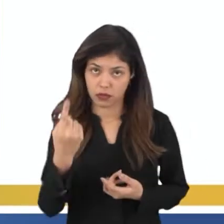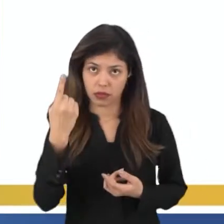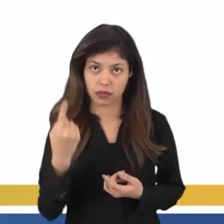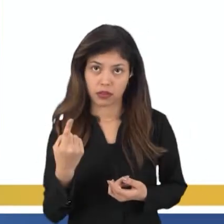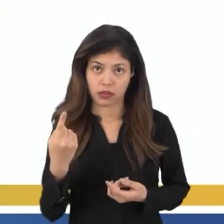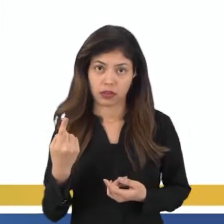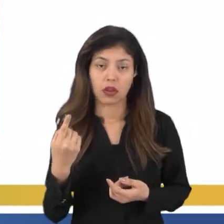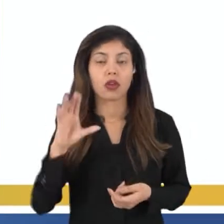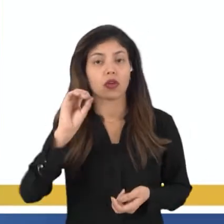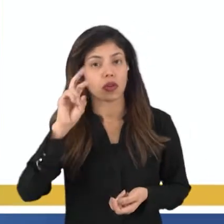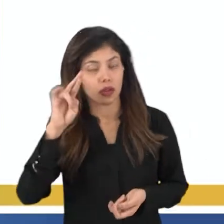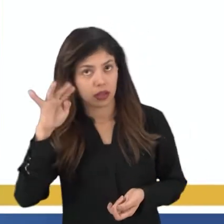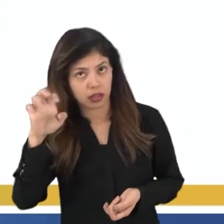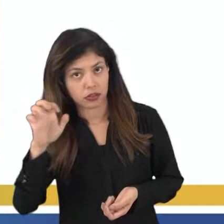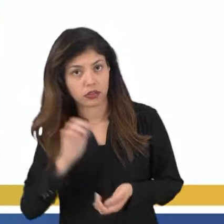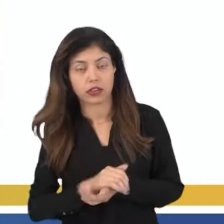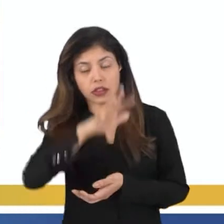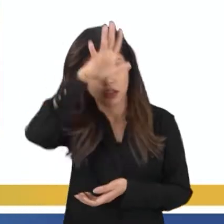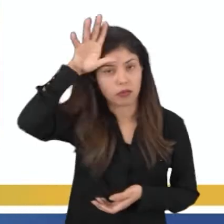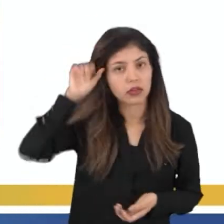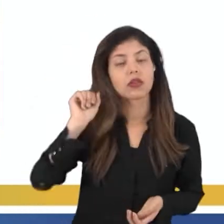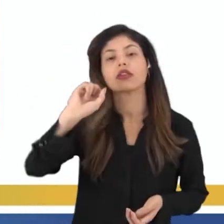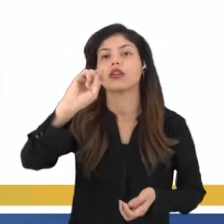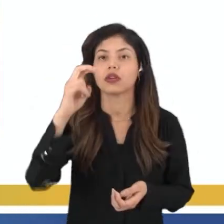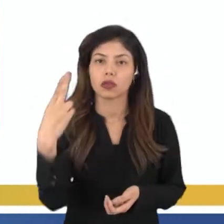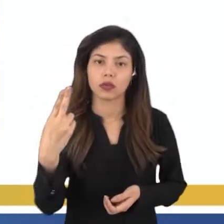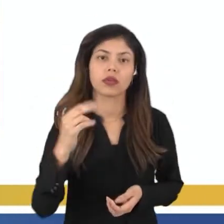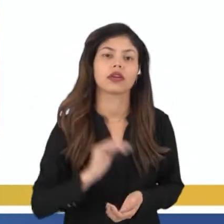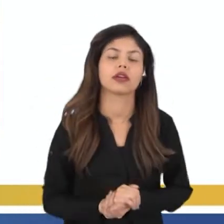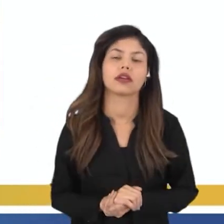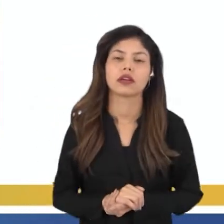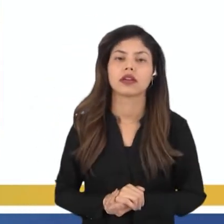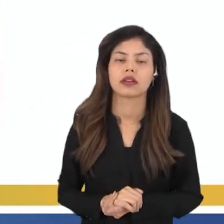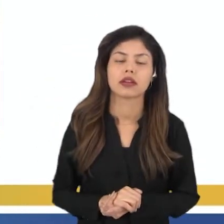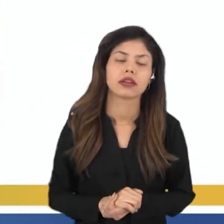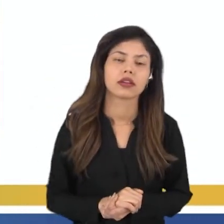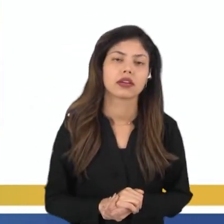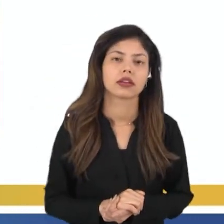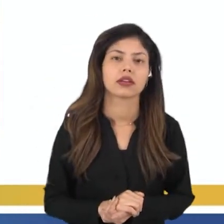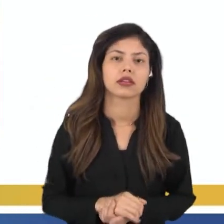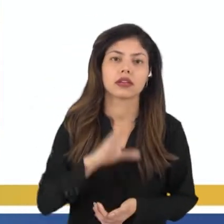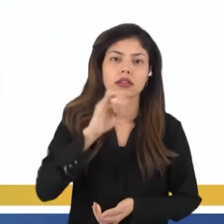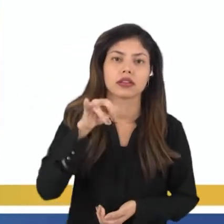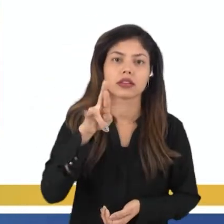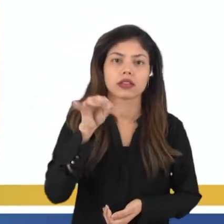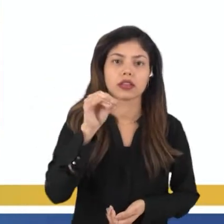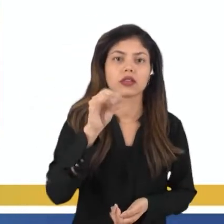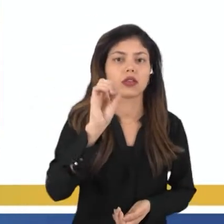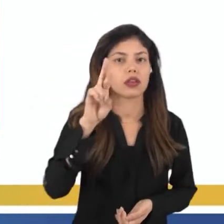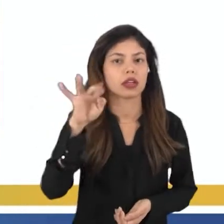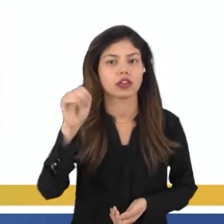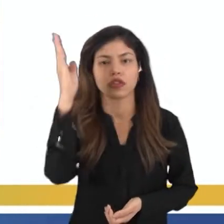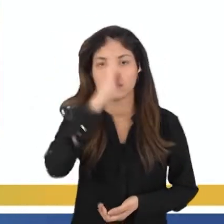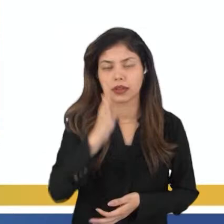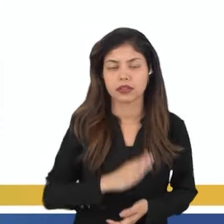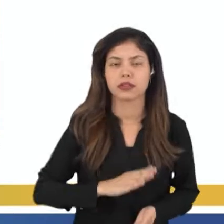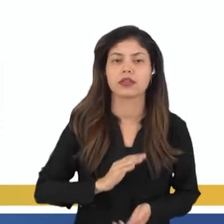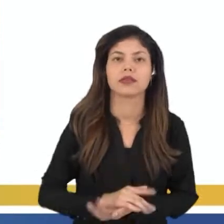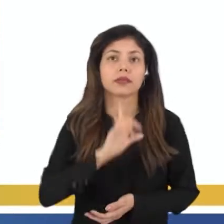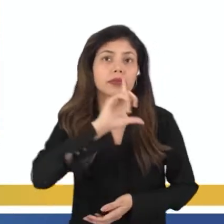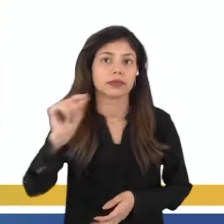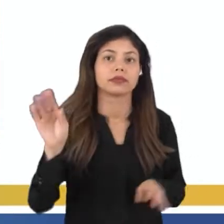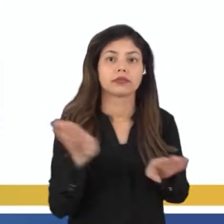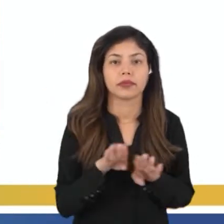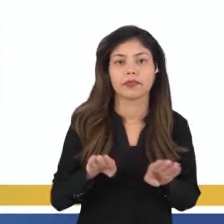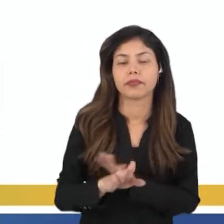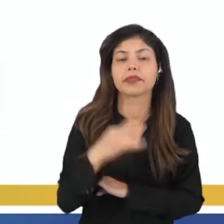lado oeste da Amazônia e outra interliga o norte com a parte do centro-oeste do Brasil. Além disso, aí é